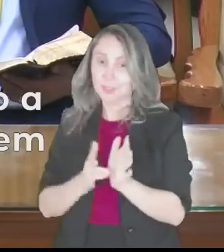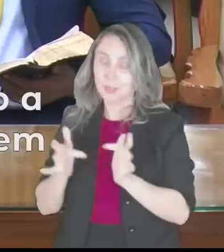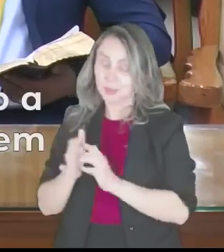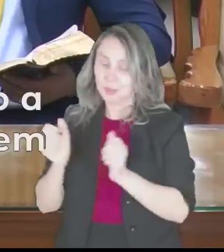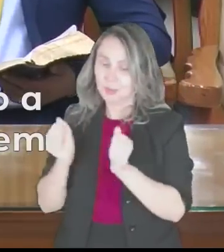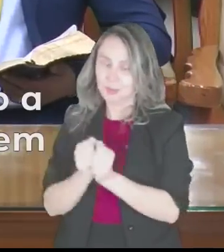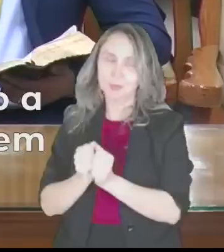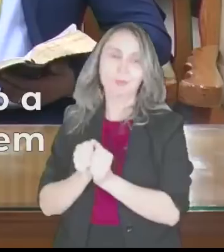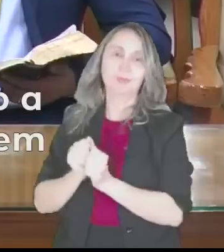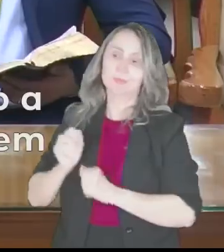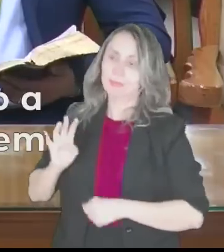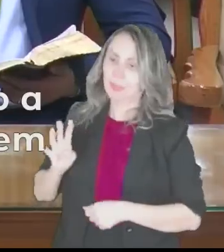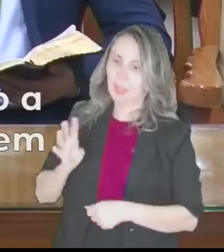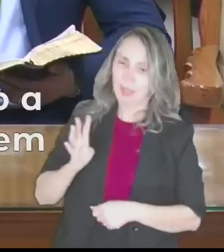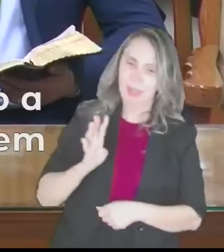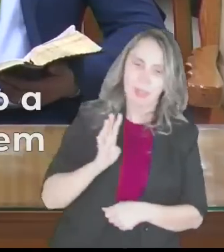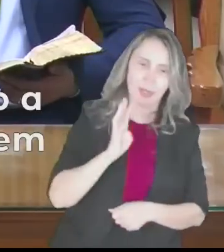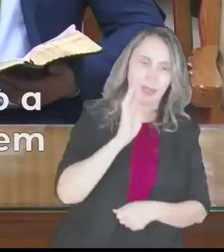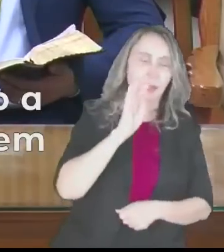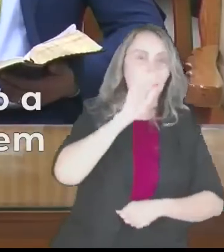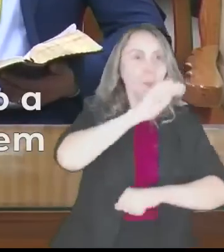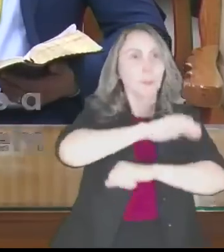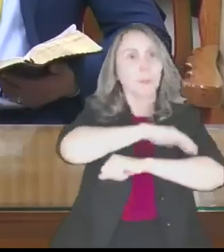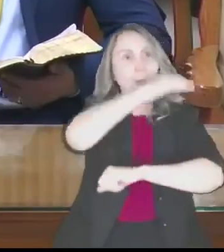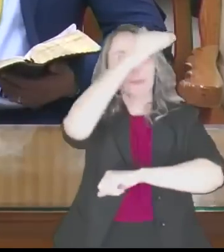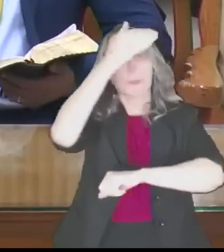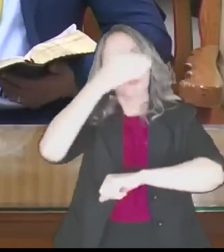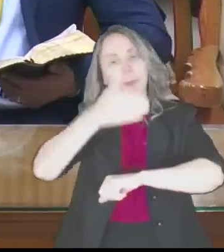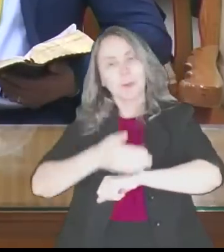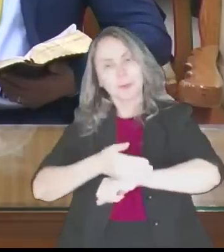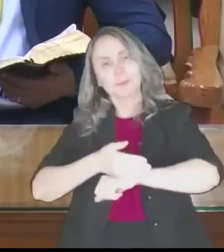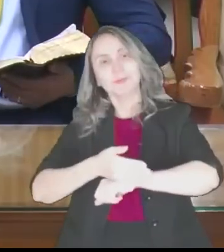Você tem seu particular com Jesus?